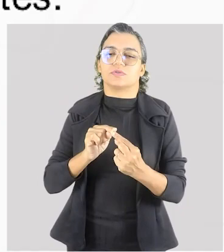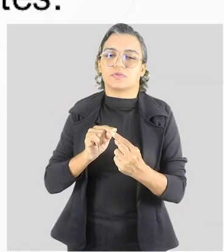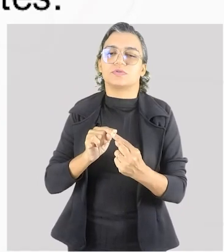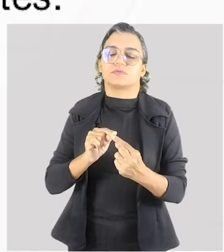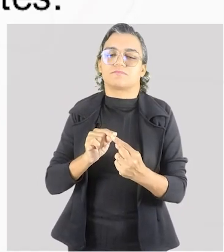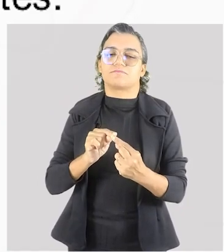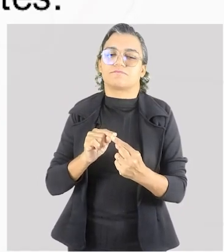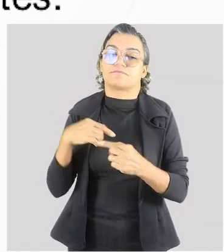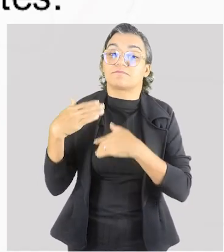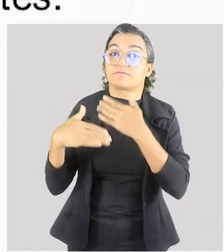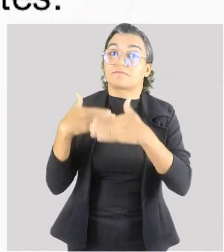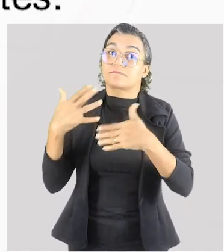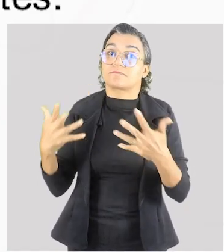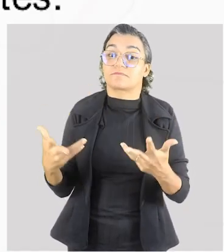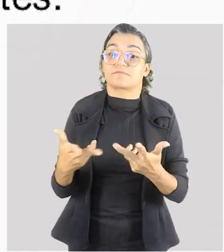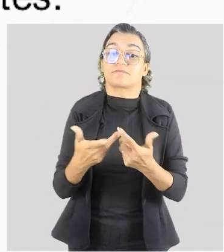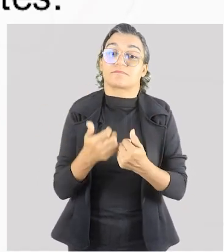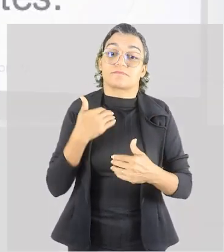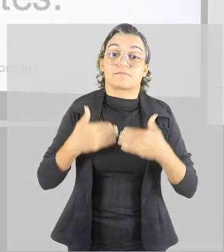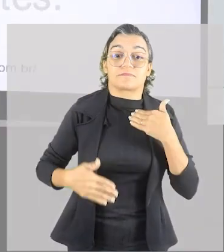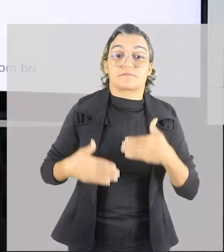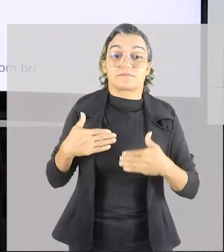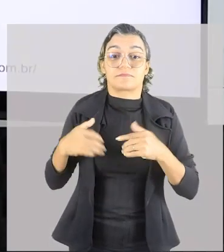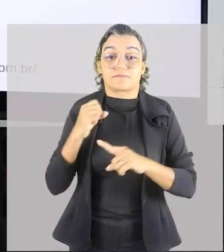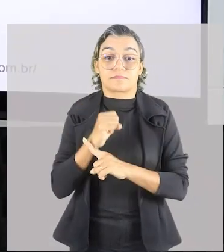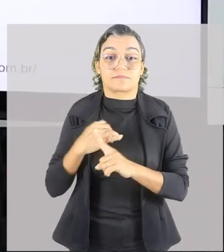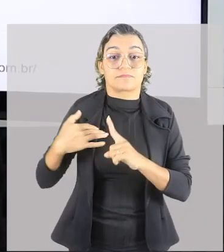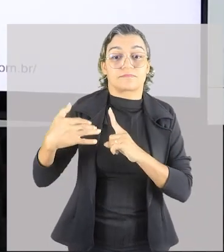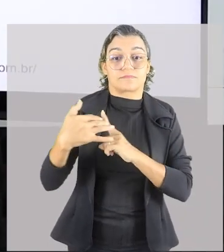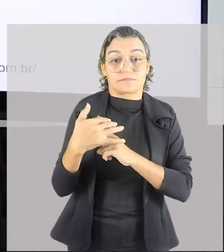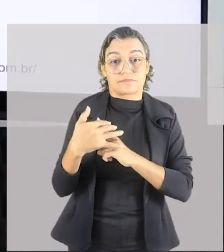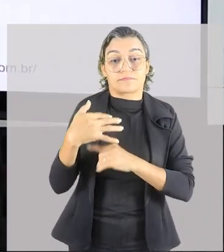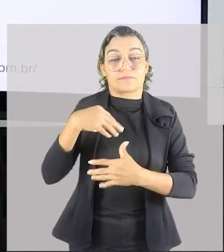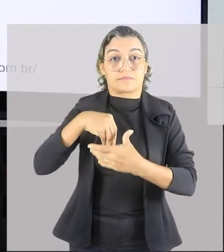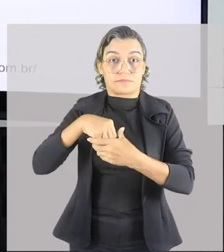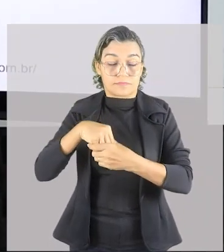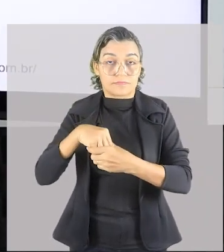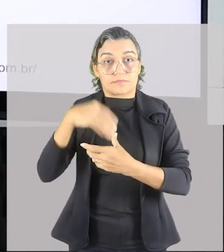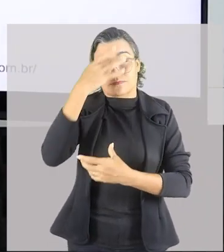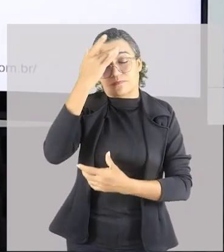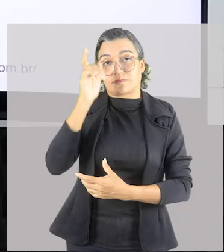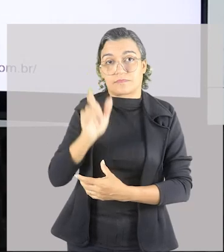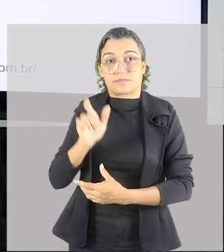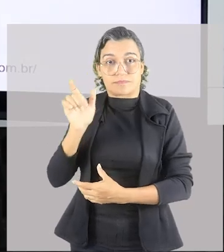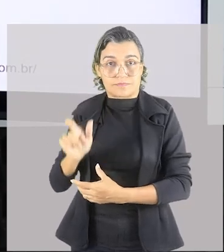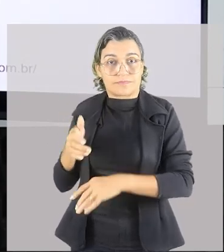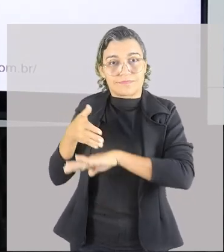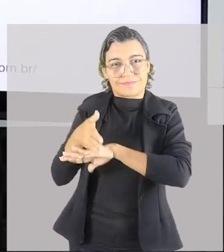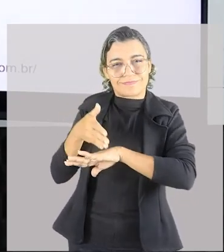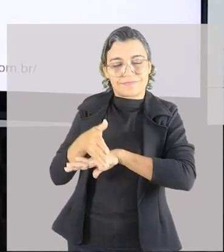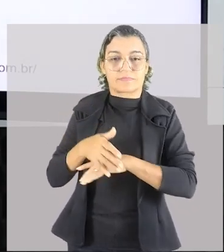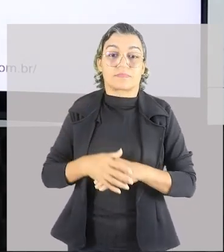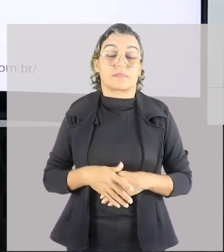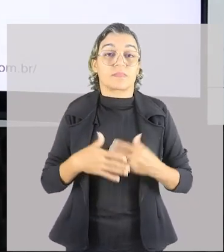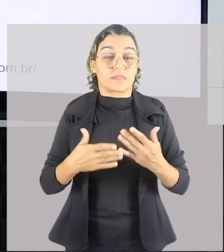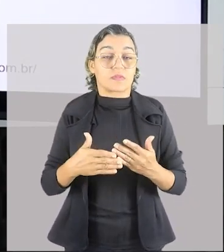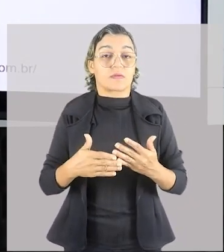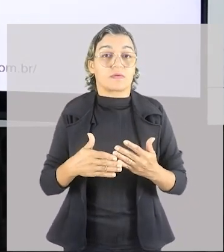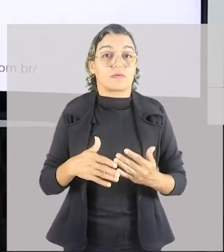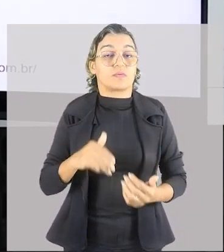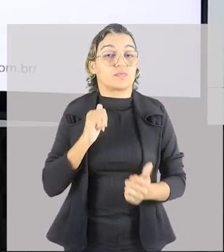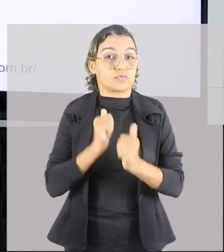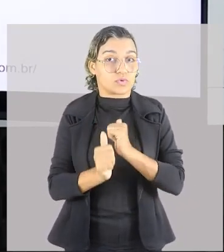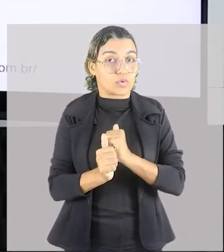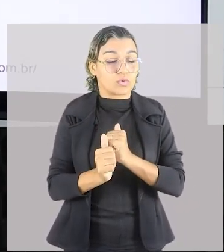de desenvolver habilidades físicas e sociais específicas nos participantes. Então, os jogos